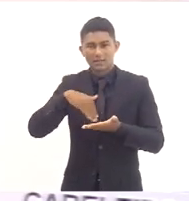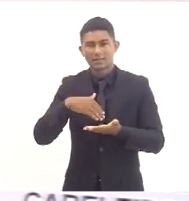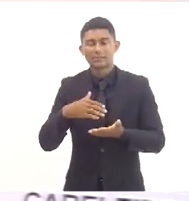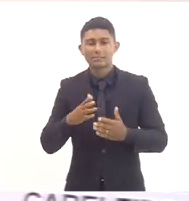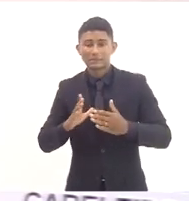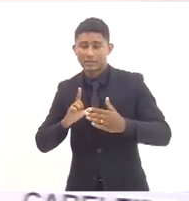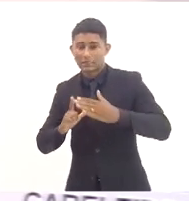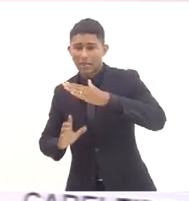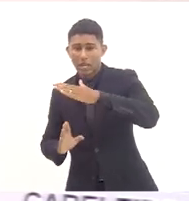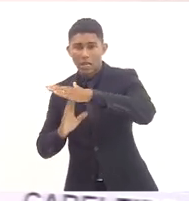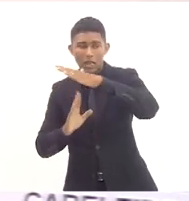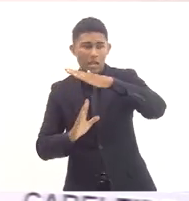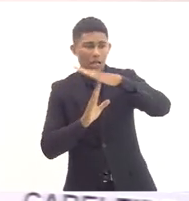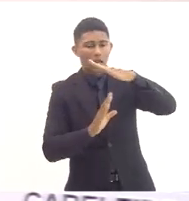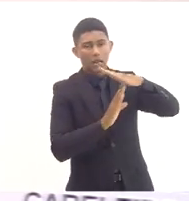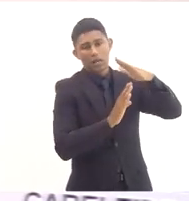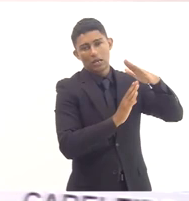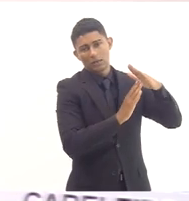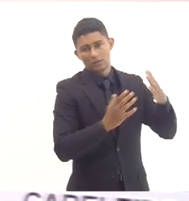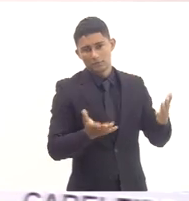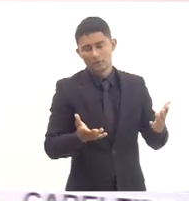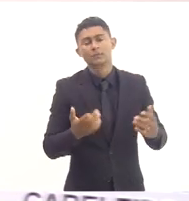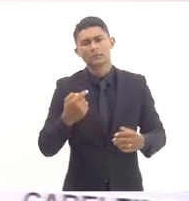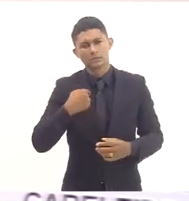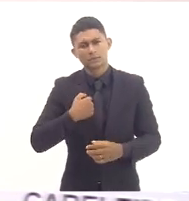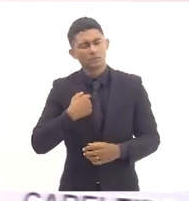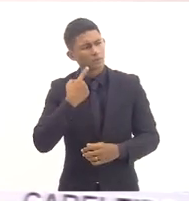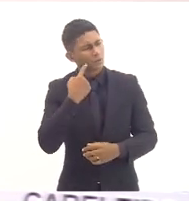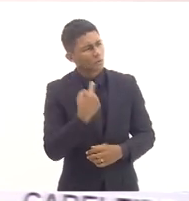e aí eu esbarrei isso é